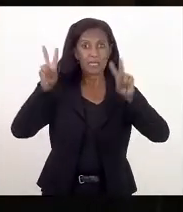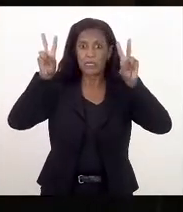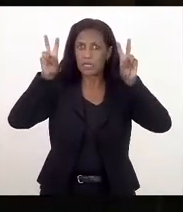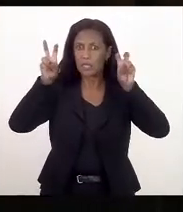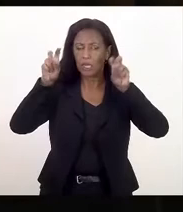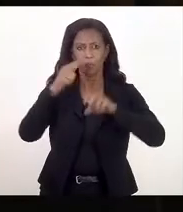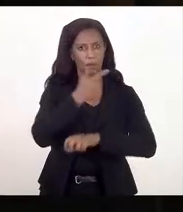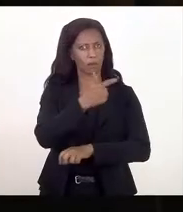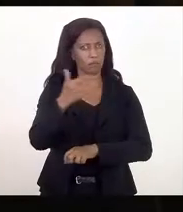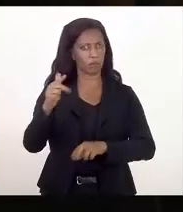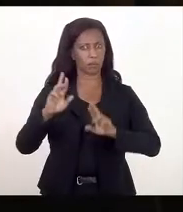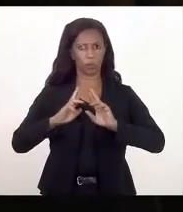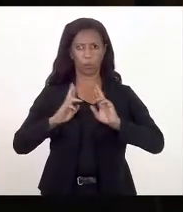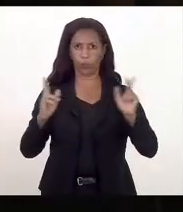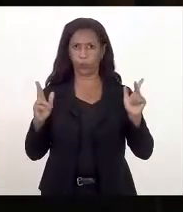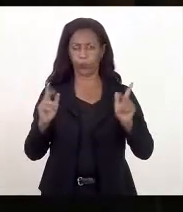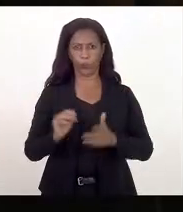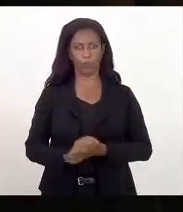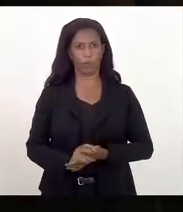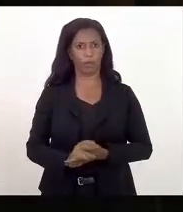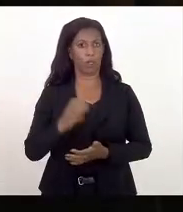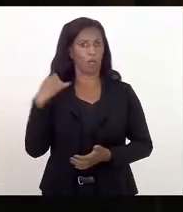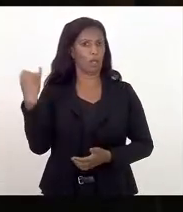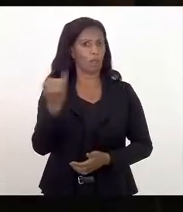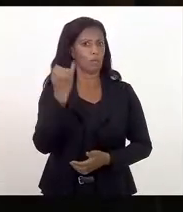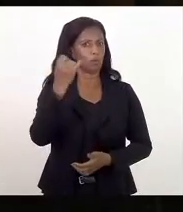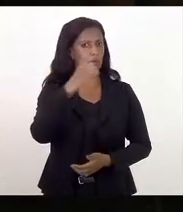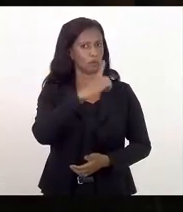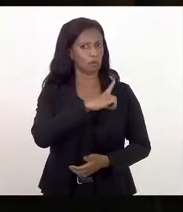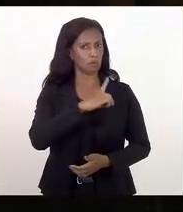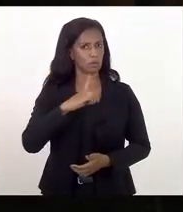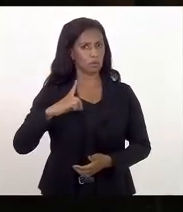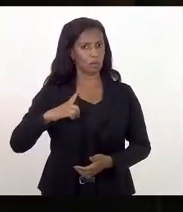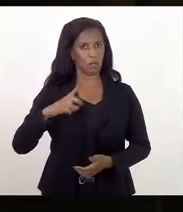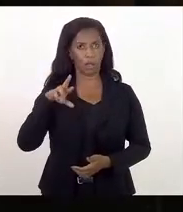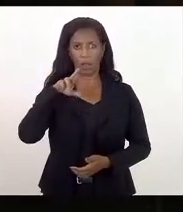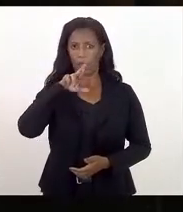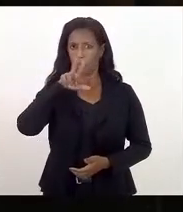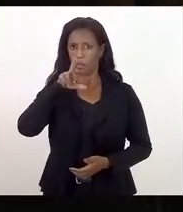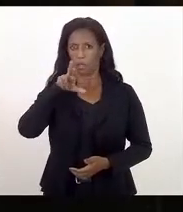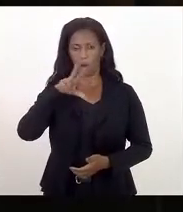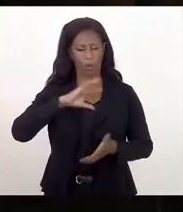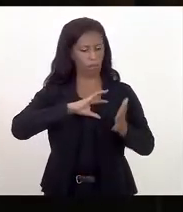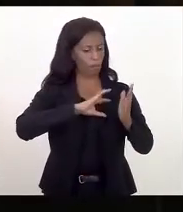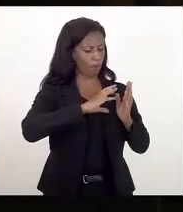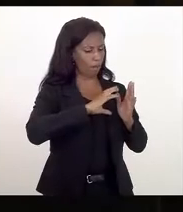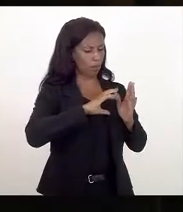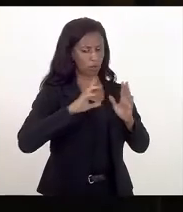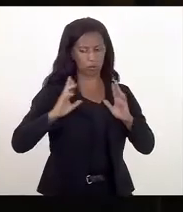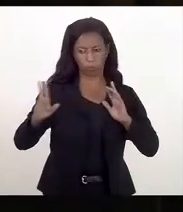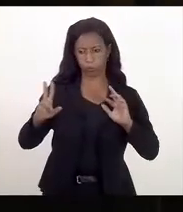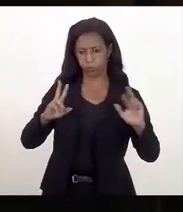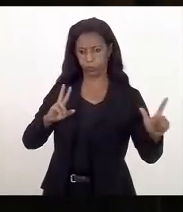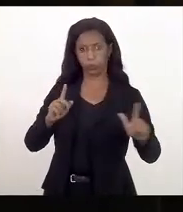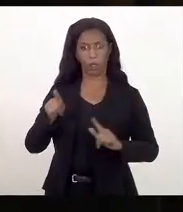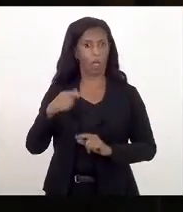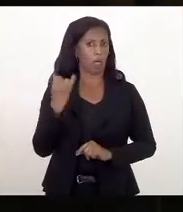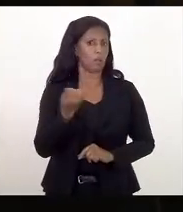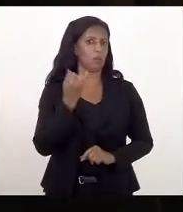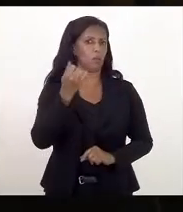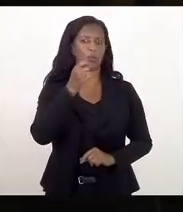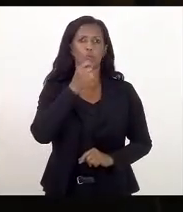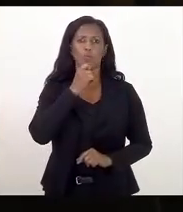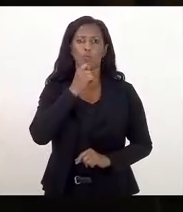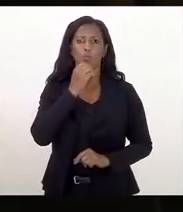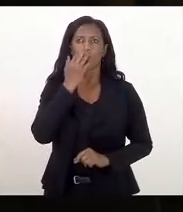divergência. A importância da Defensoria Pública não é partidária, a importância da Defensoria Pública não tem